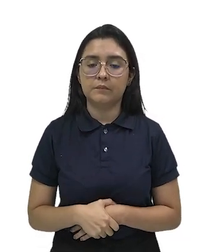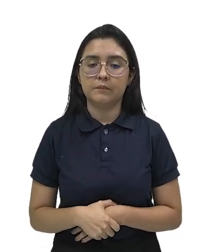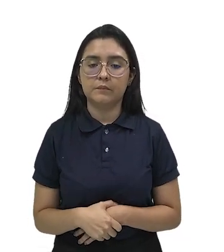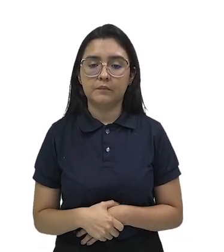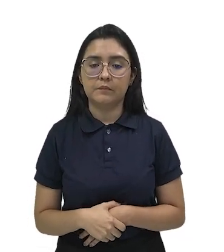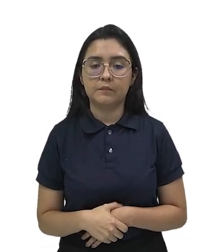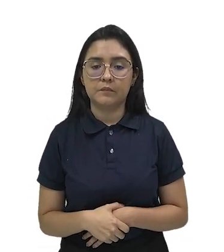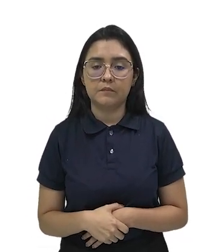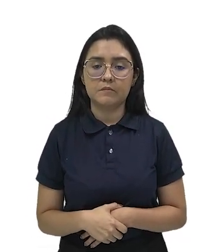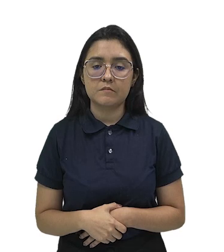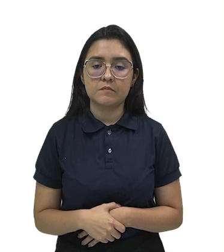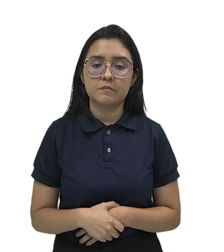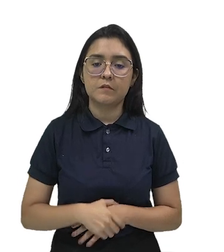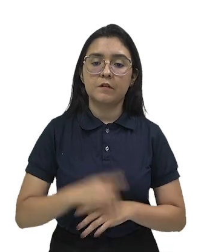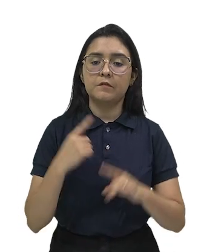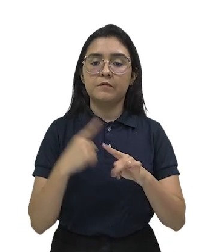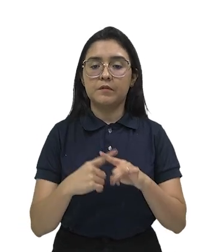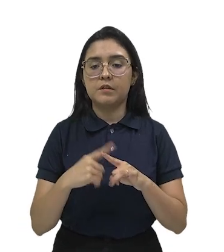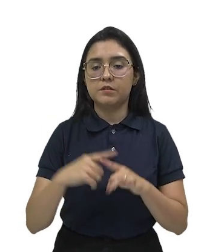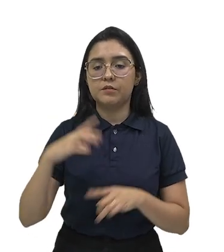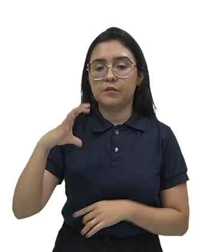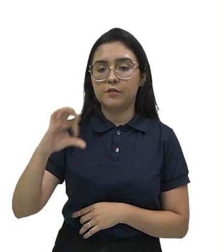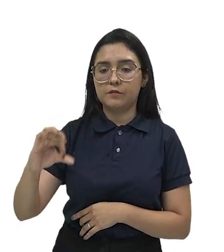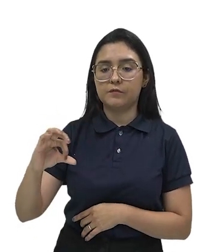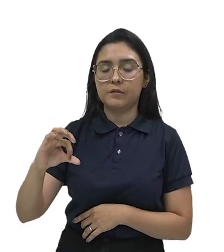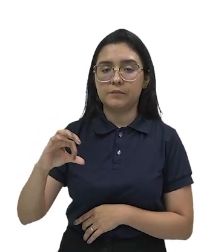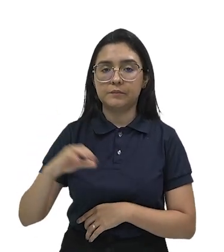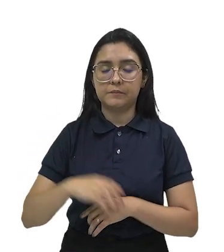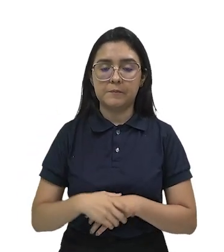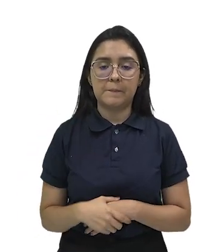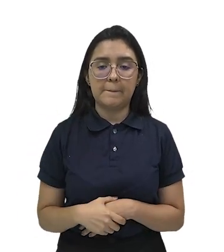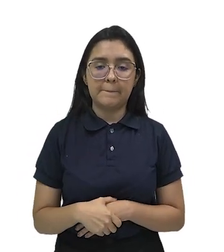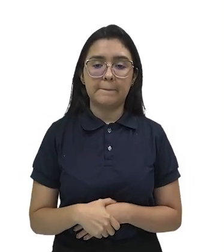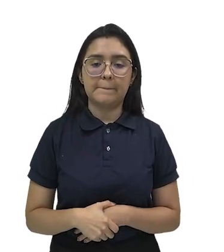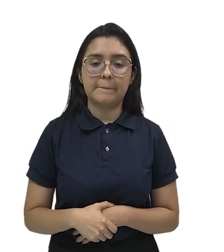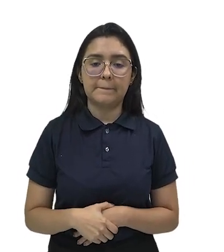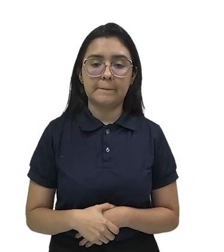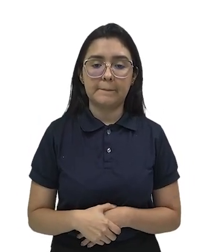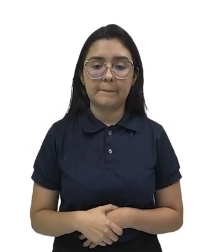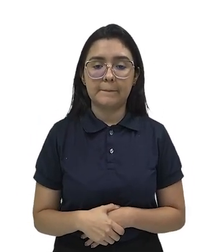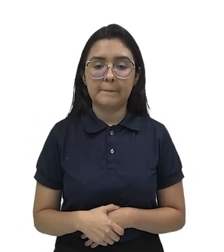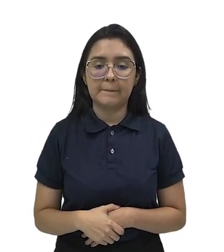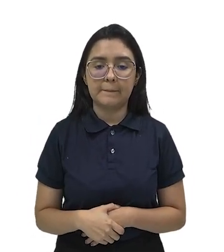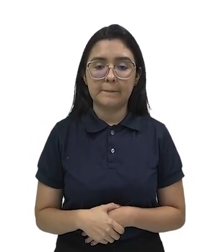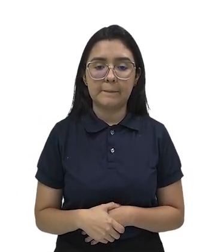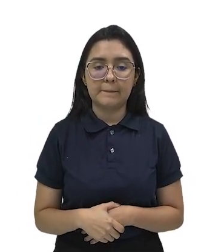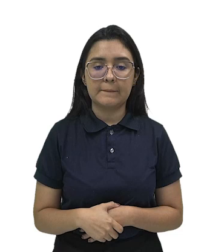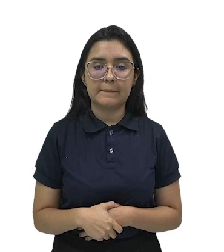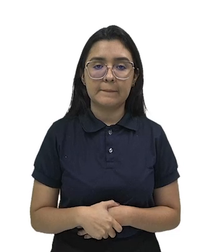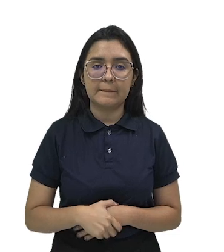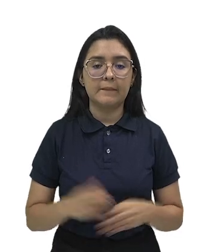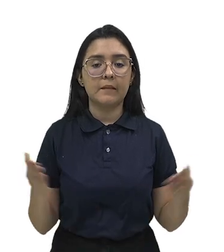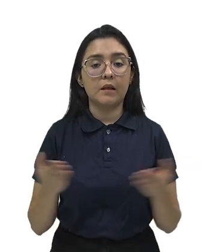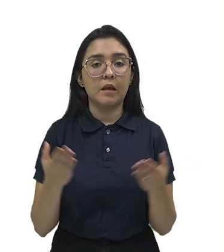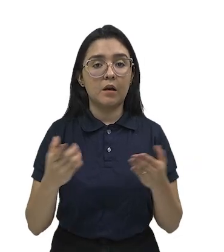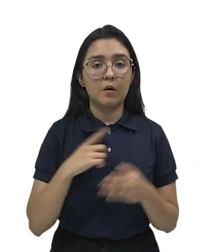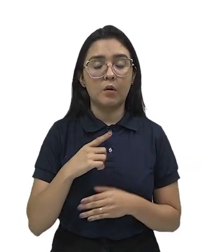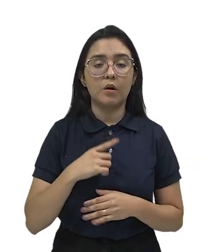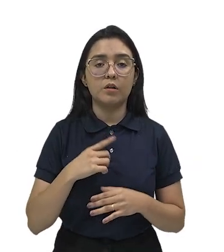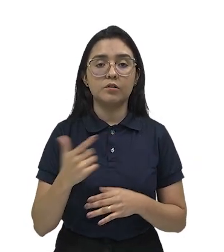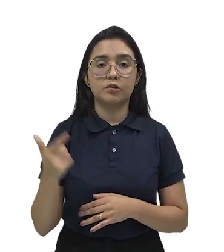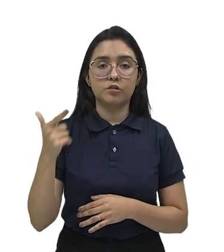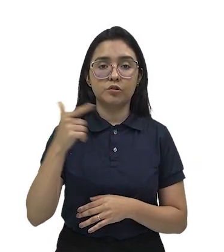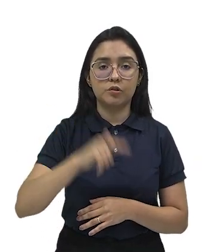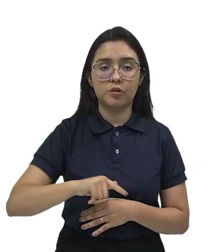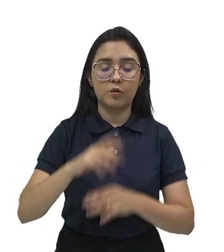480. E vezes quem? Vezes 9. Beleza, meu povo? Vamos fazendo as